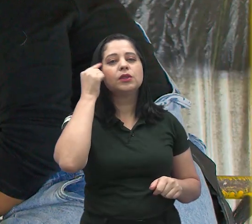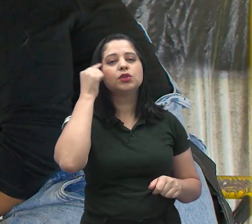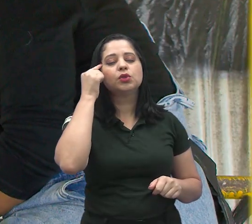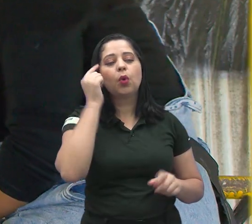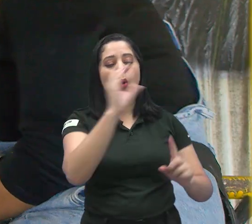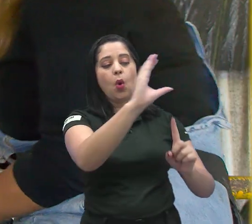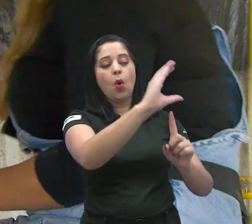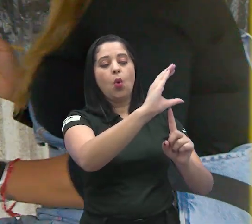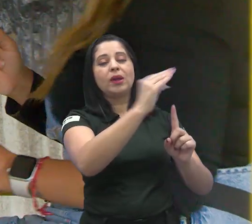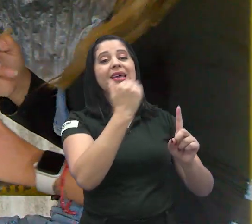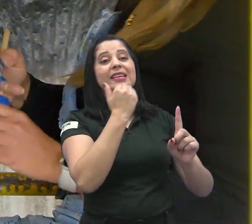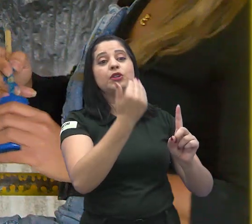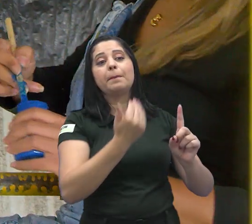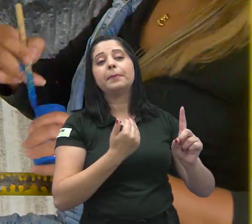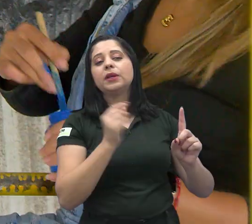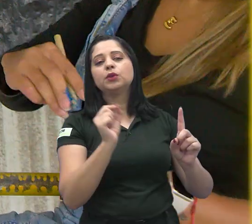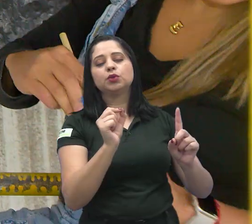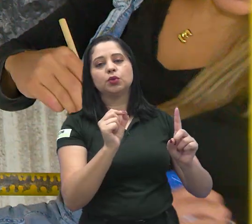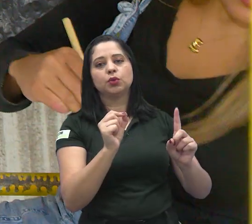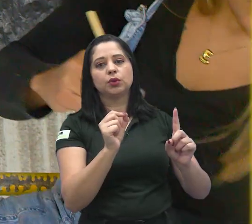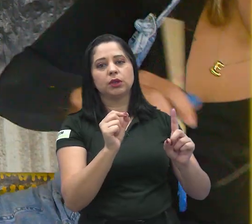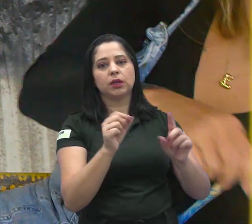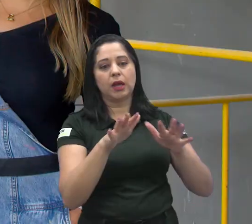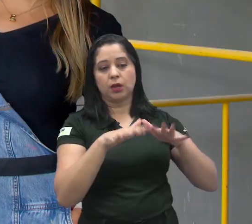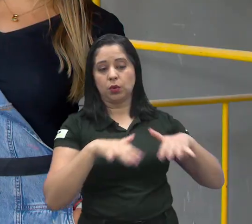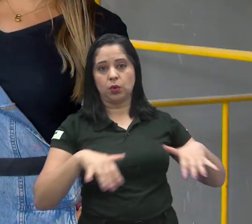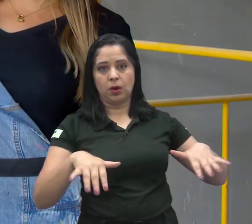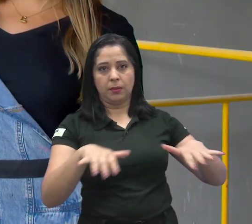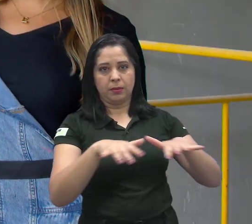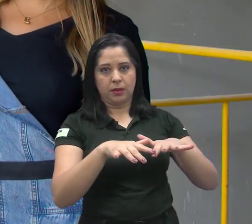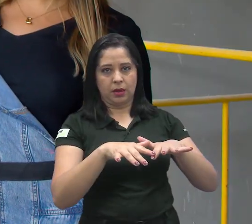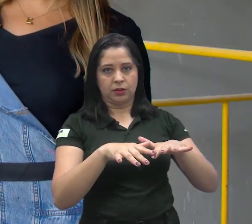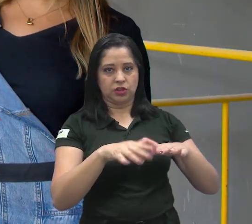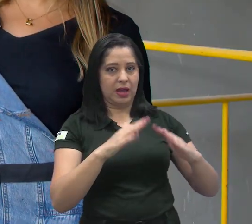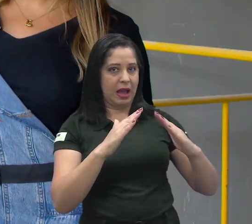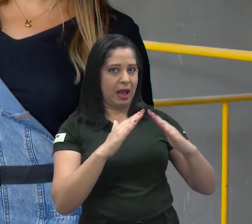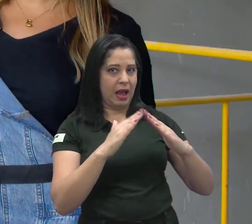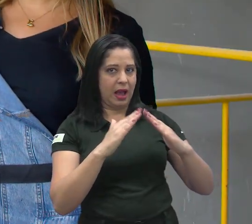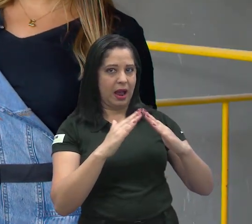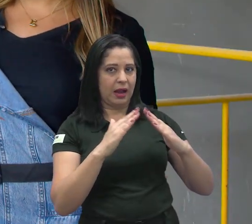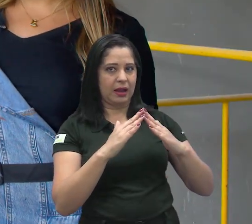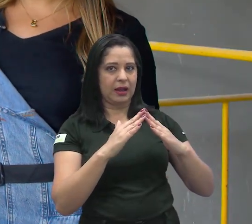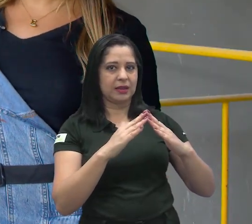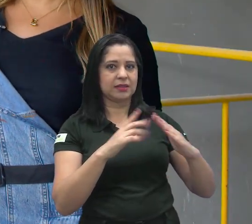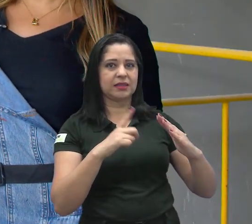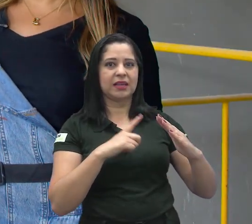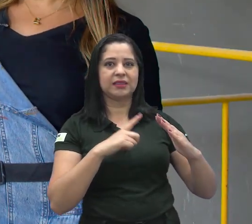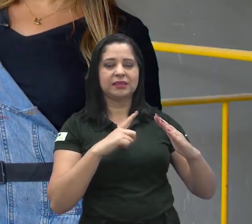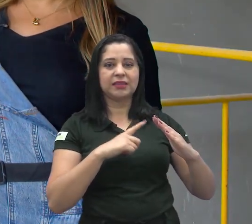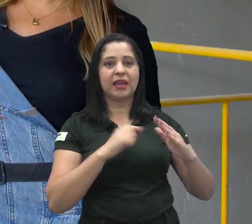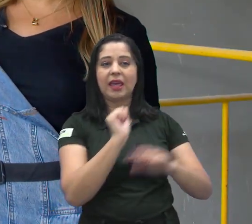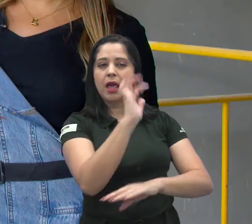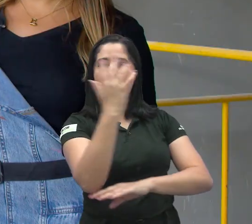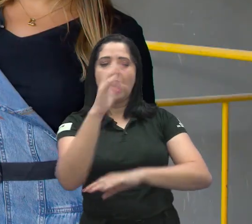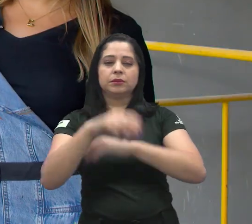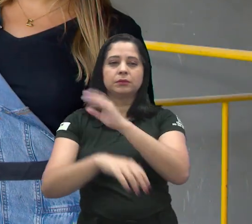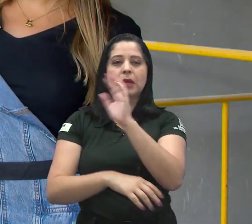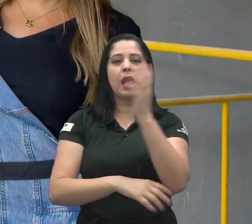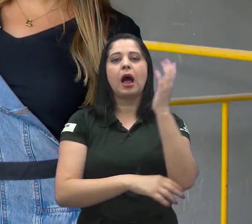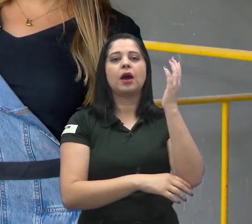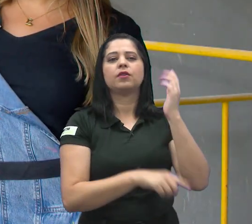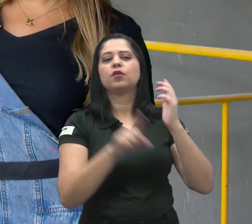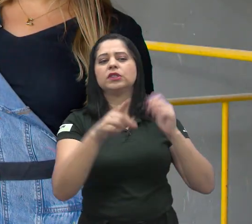cliente pediu muito da questão da gente estar aqui no ambiente, né? Onde a casa está sendo construída, que tem muita mata, tem muita árvore aqui.